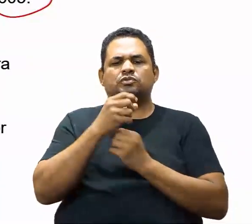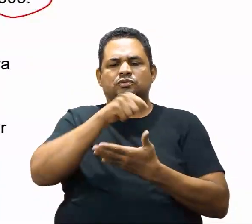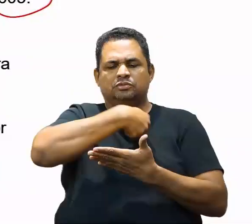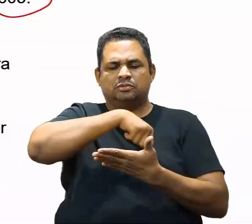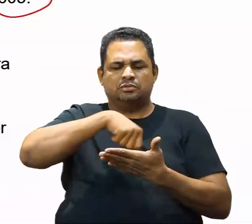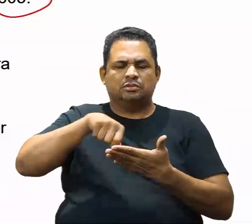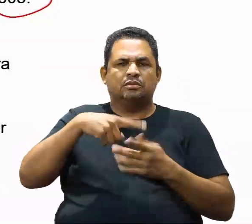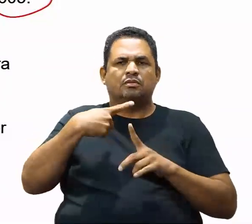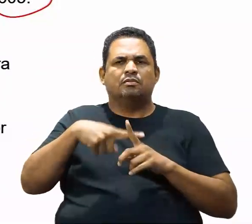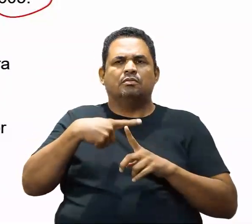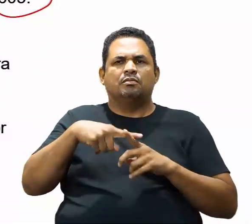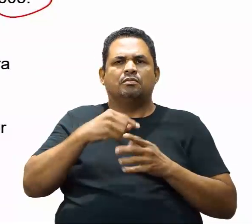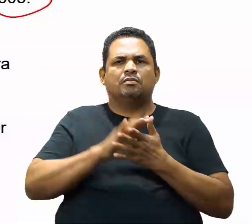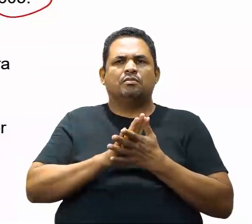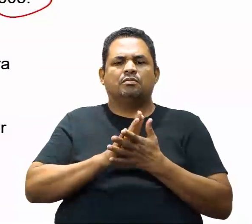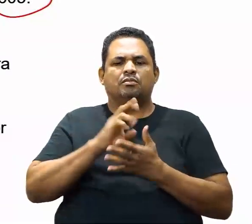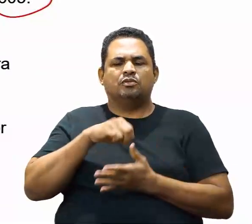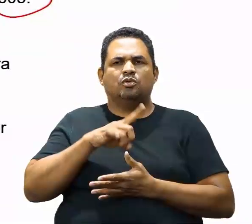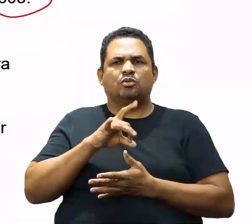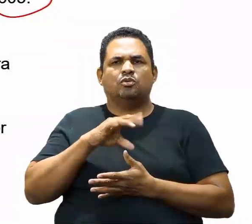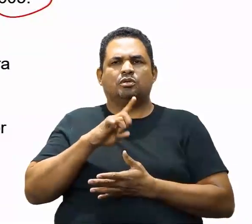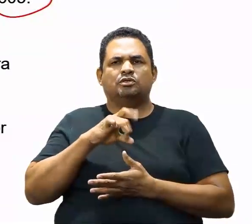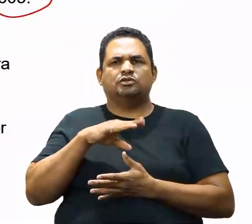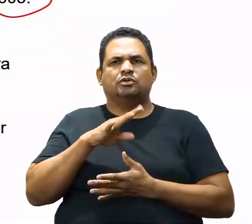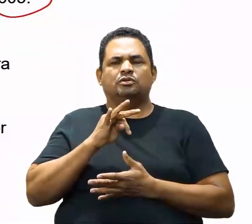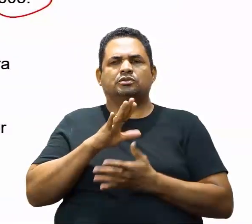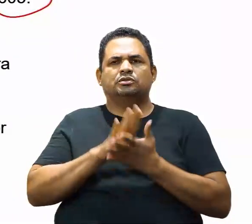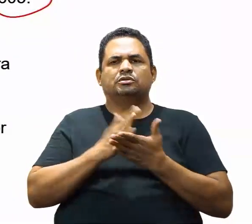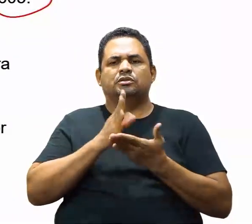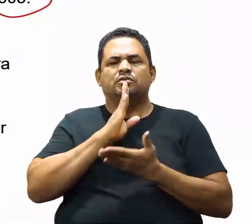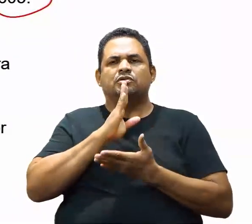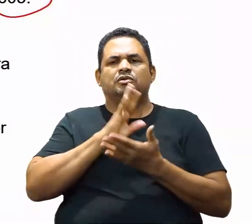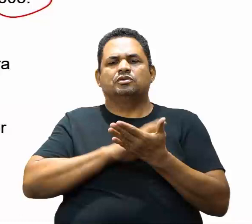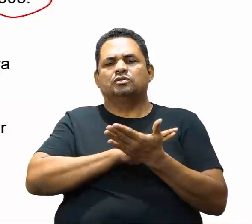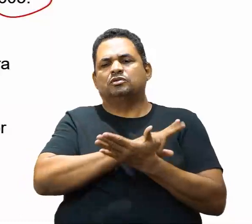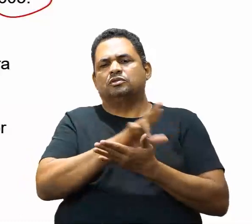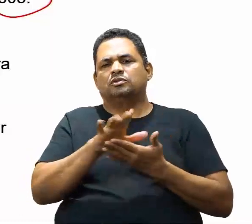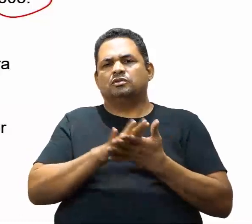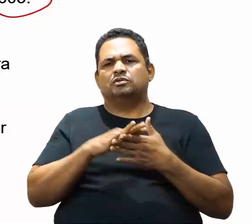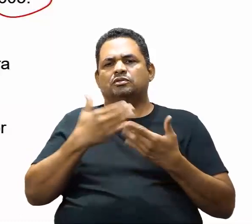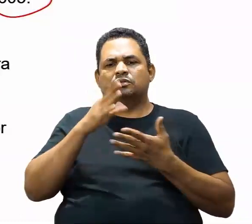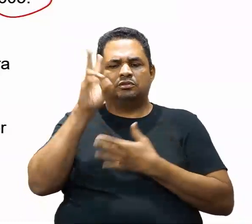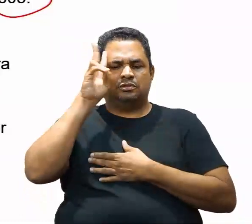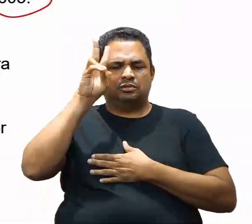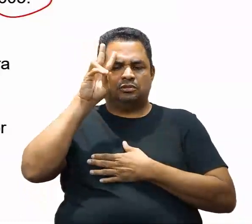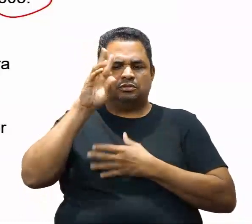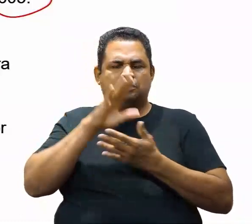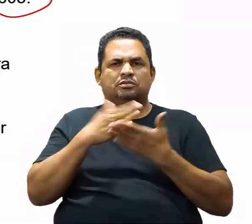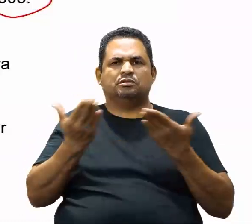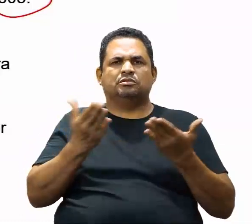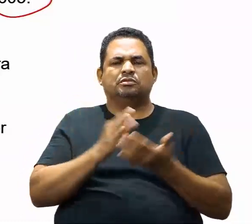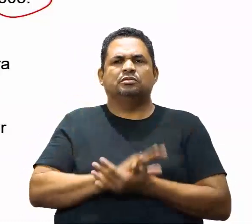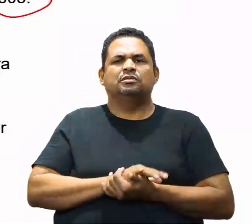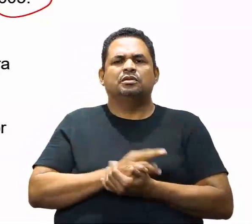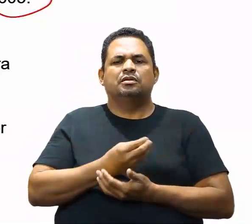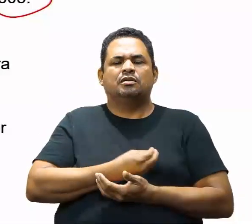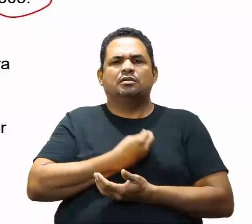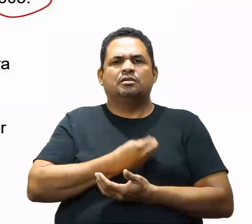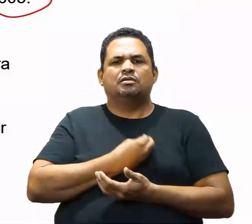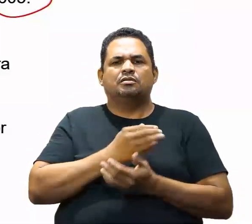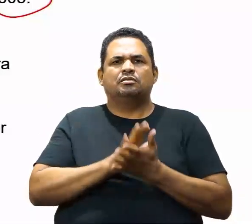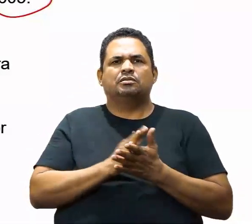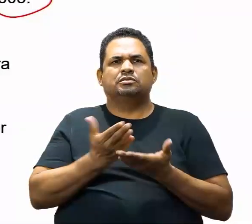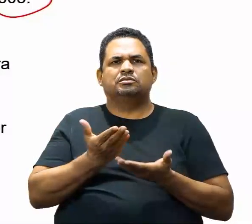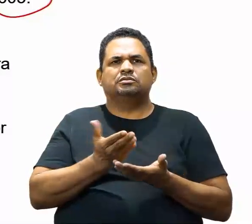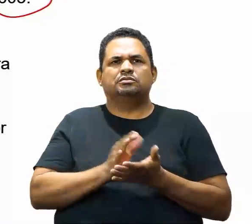quê? Dom Quixote é conhecido pelas suas grandes aventuras e peripécias que viveu ao lado do seu